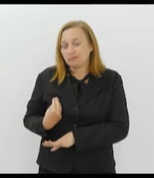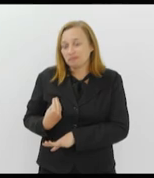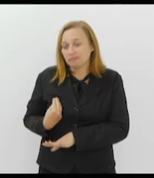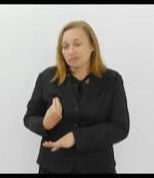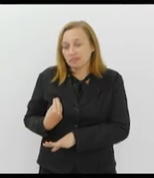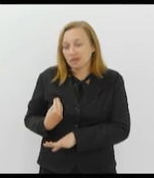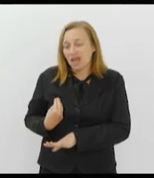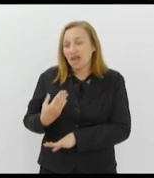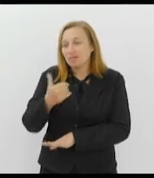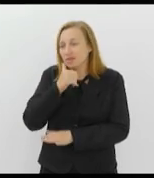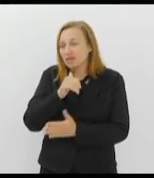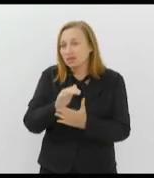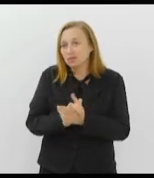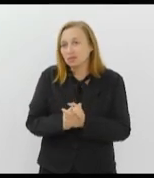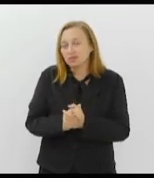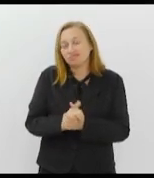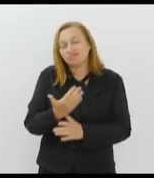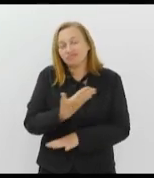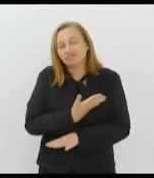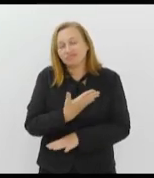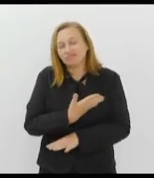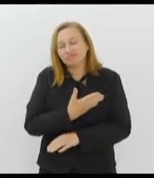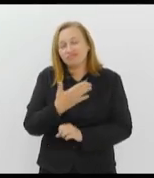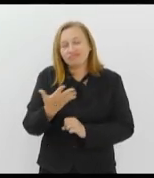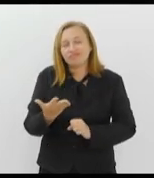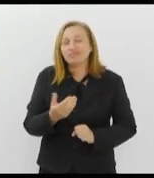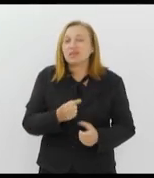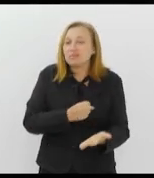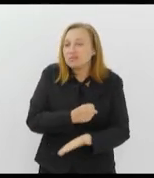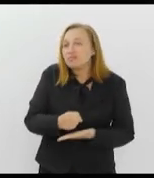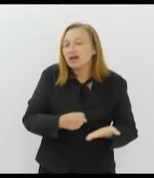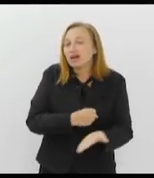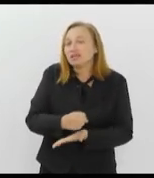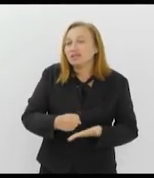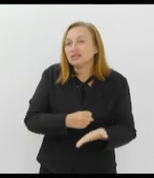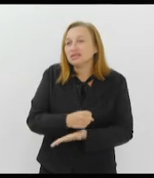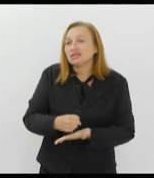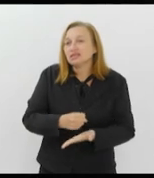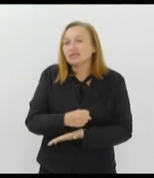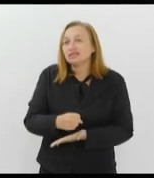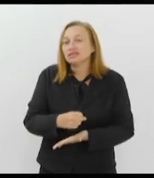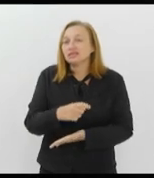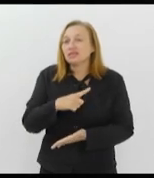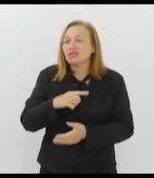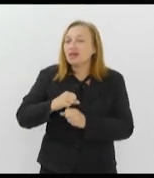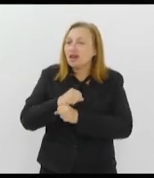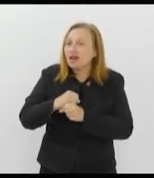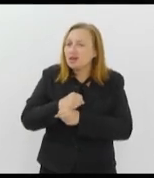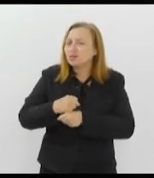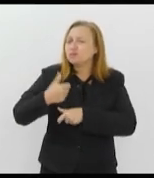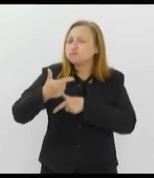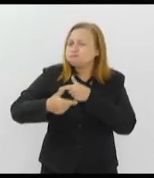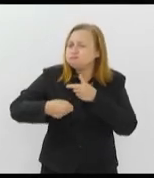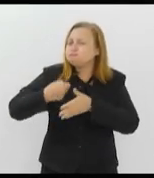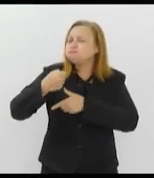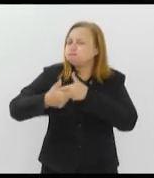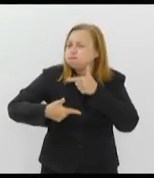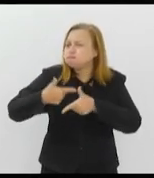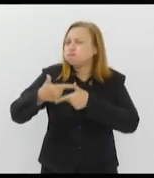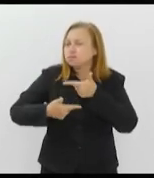Minha esposa, companheira, meu alicerce, que teve aí anos de batalha. Eu digo